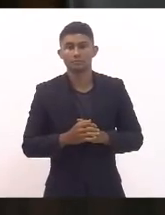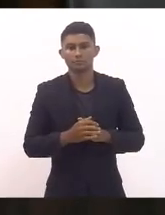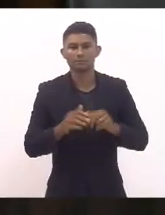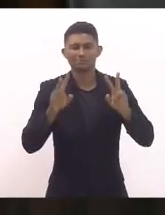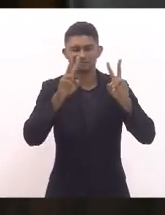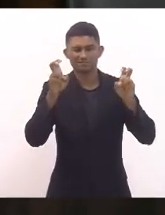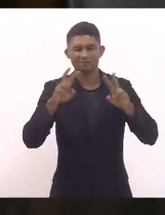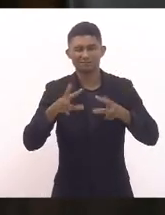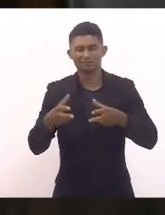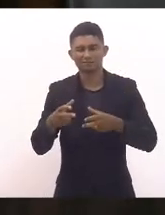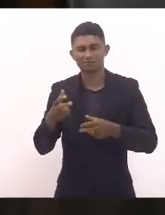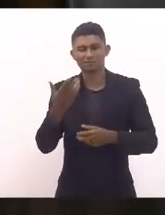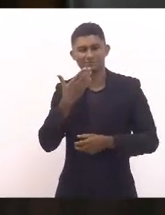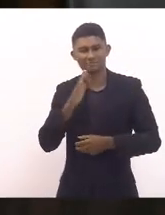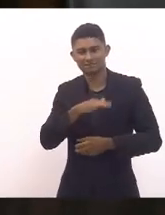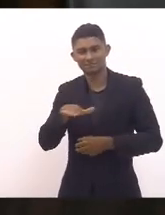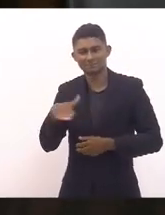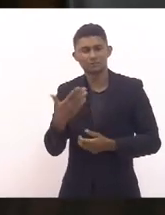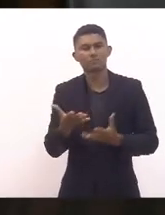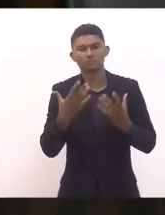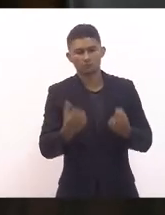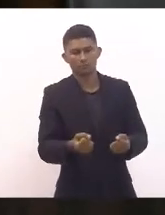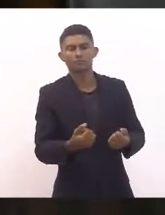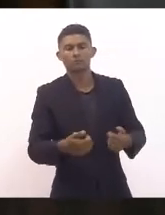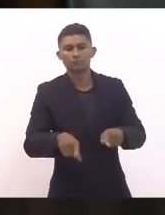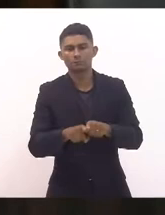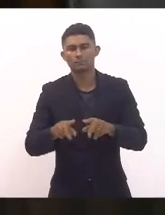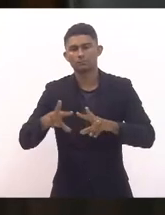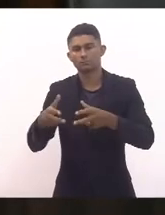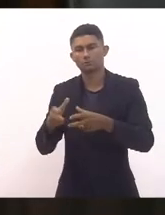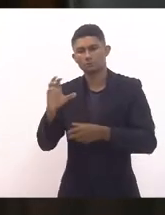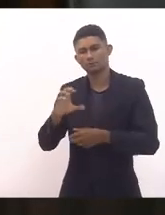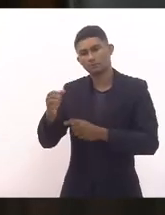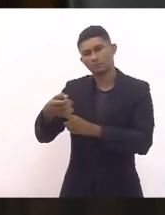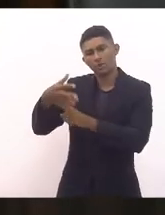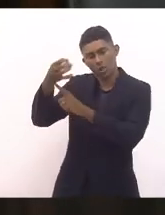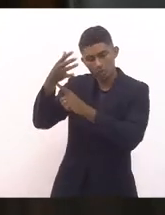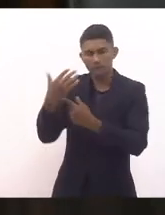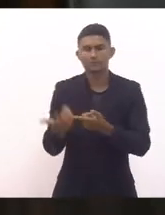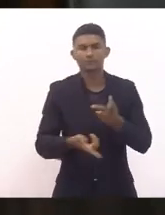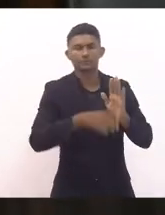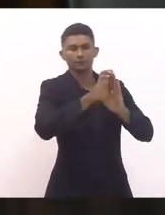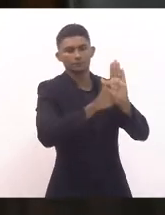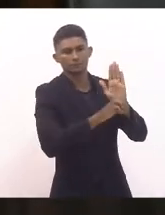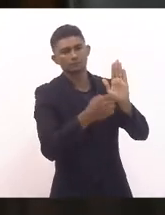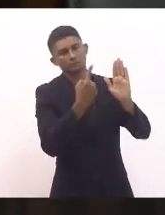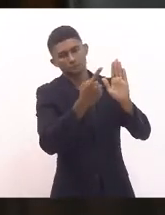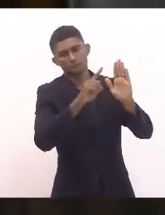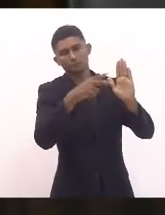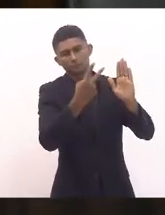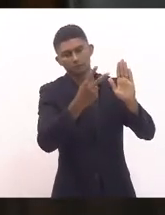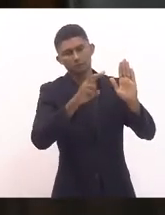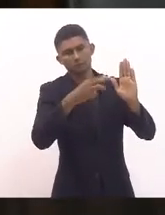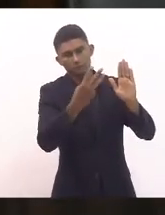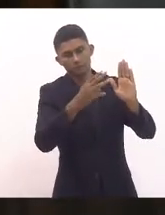do adolescente e do idoso, favorável, de ciência e tecnologia, favorável, as emendas número 1, 2, 3, 4,